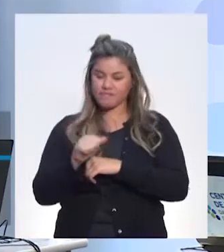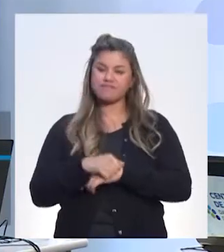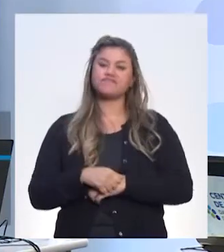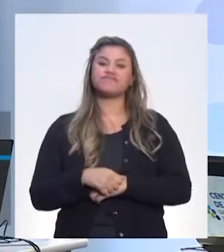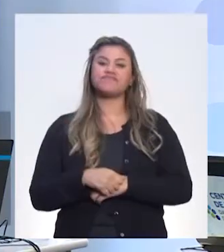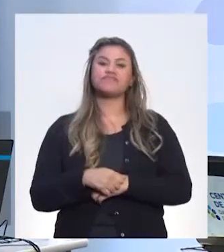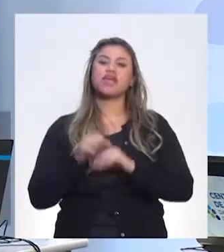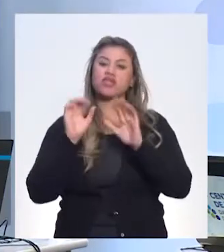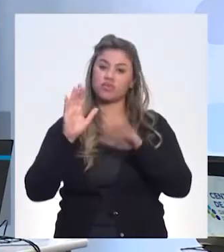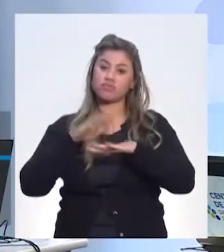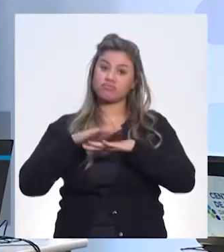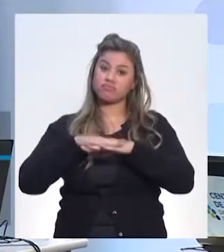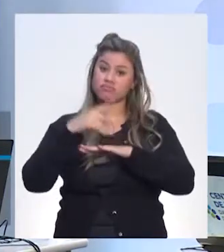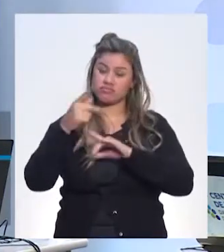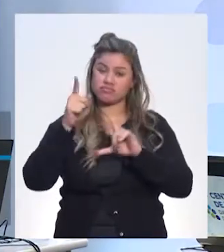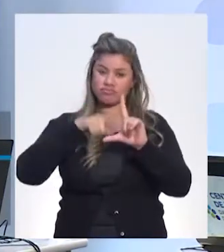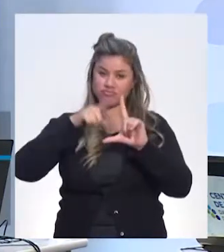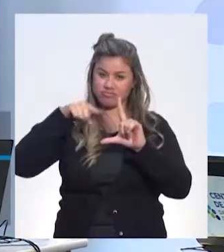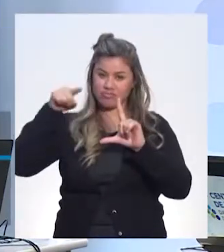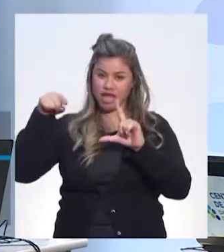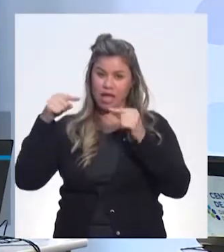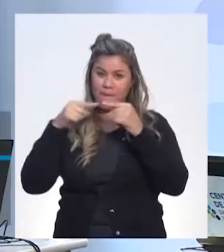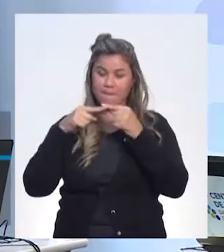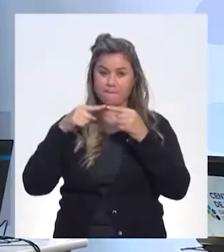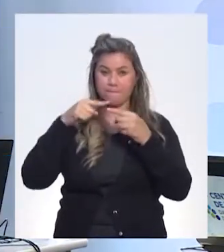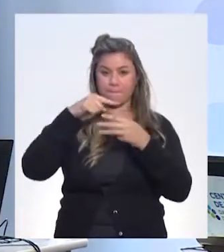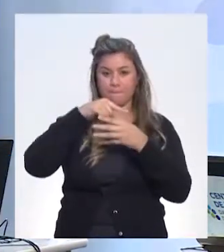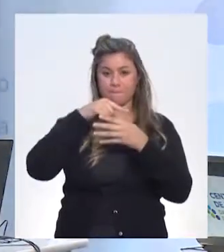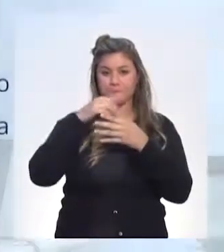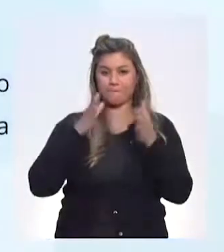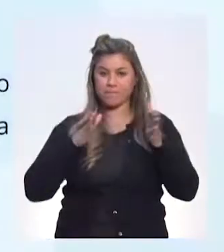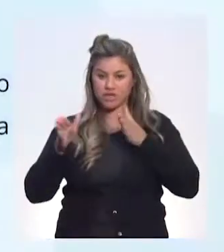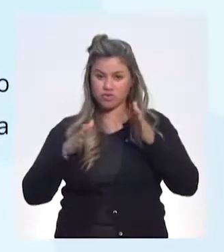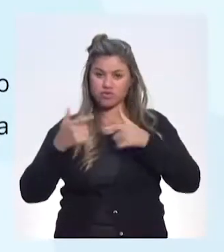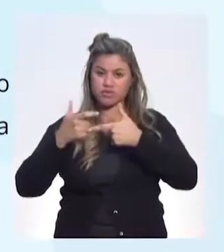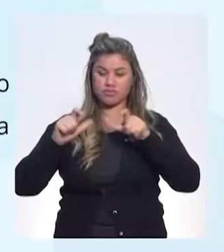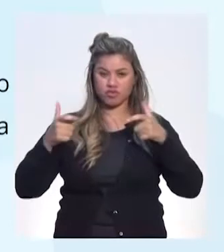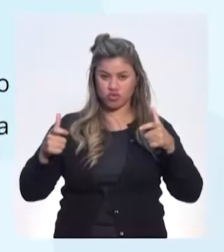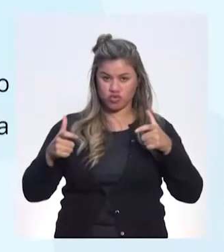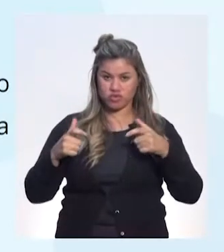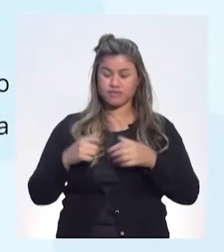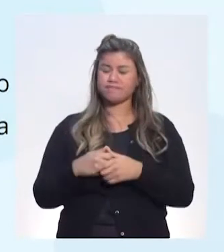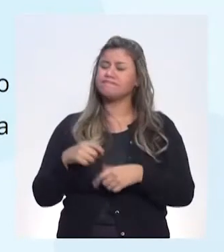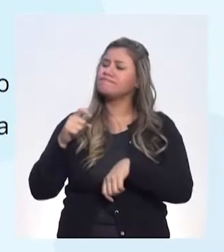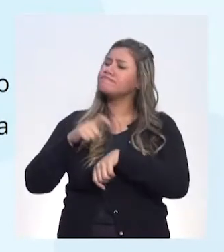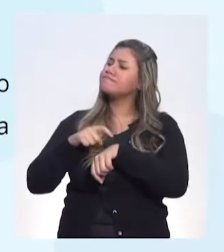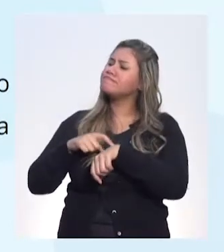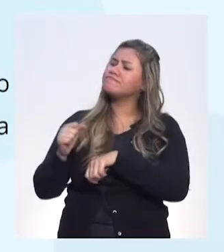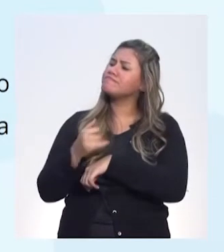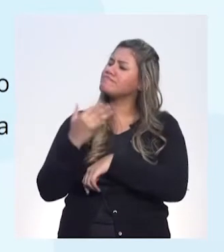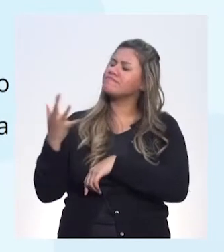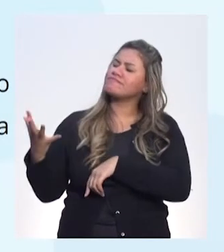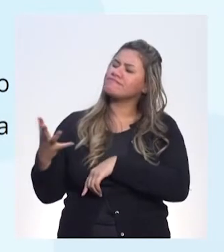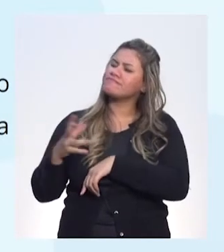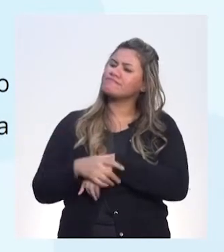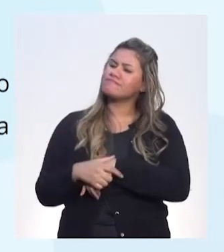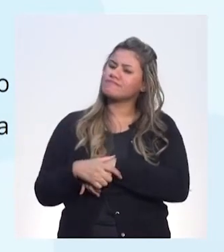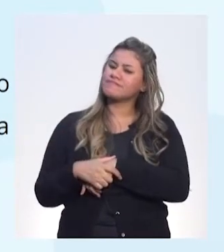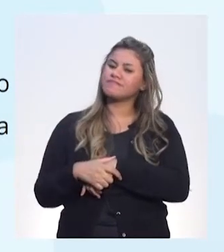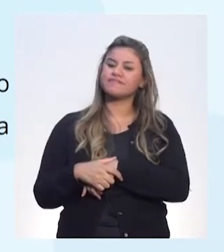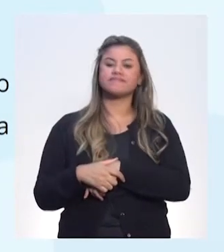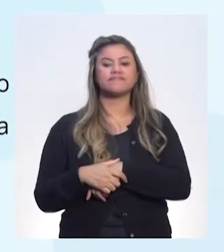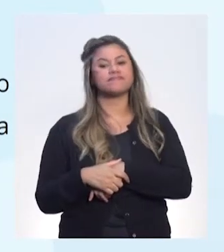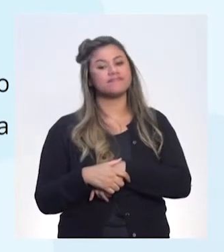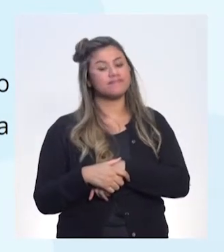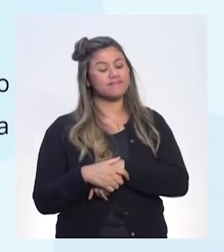faça o gráfico e fala para mim o período e a amplitude. Professora Roberta, quanto tempo eles terão para fazer essa